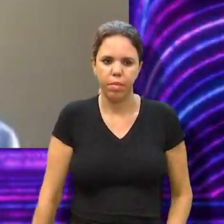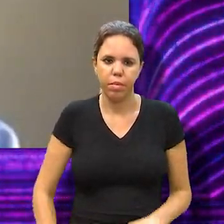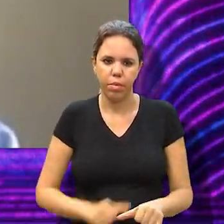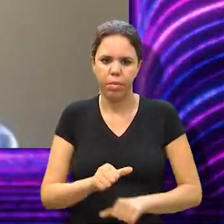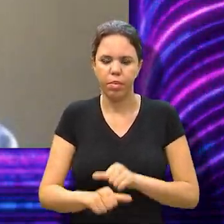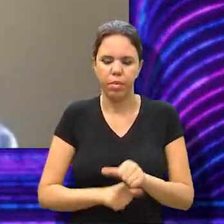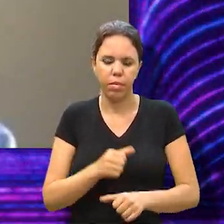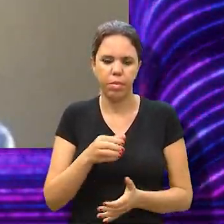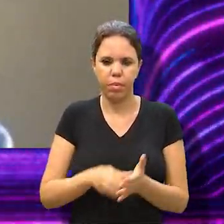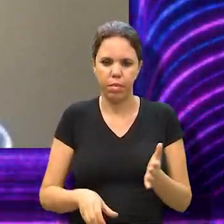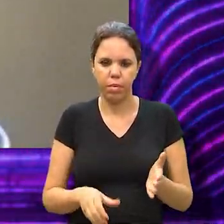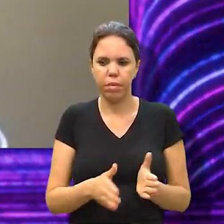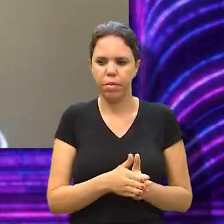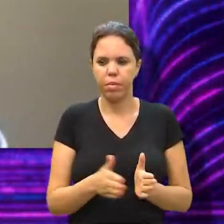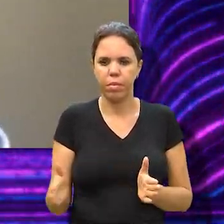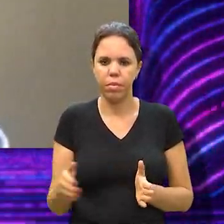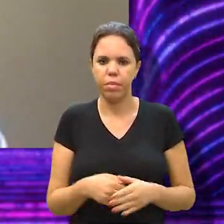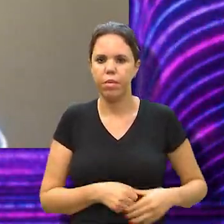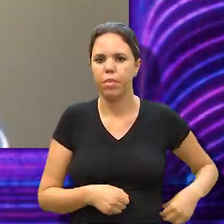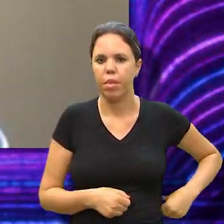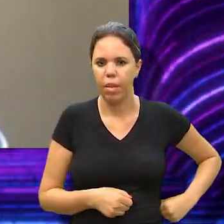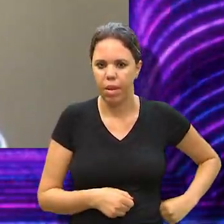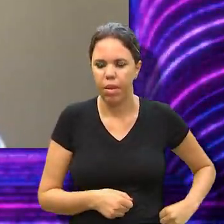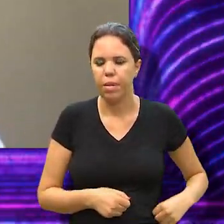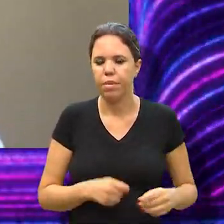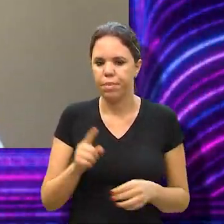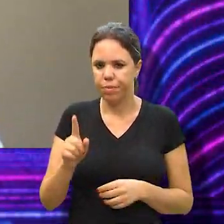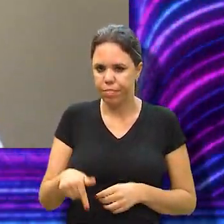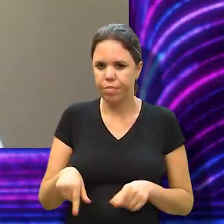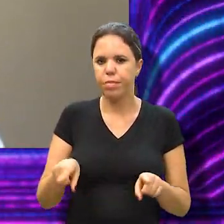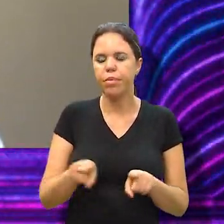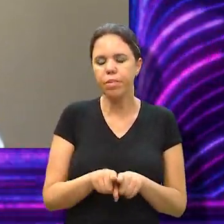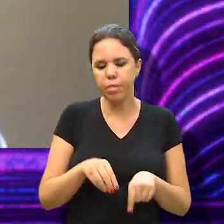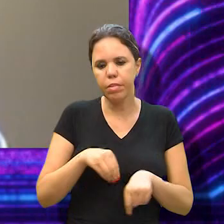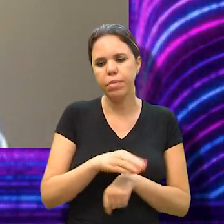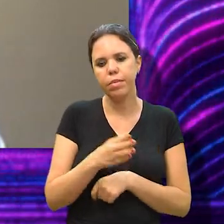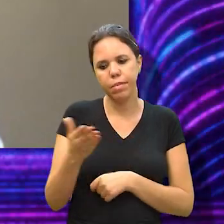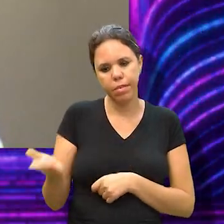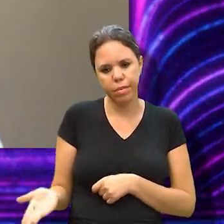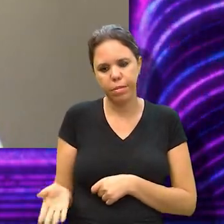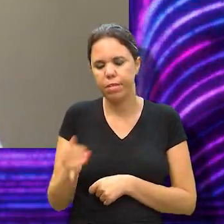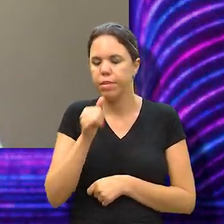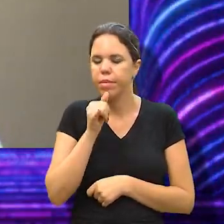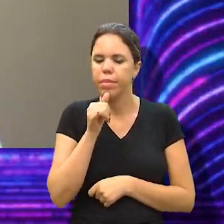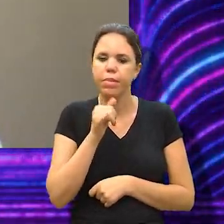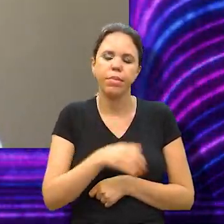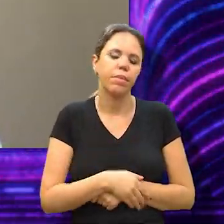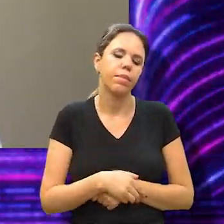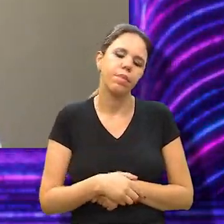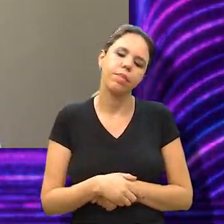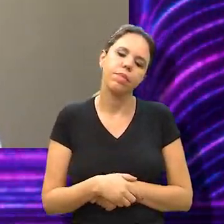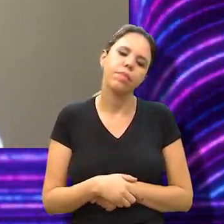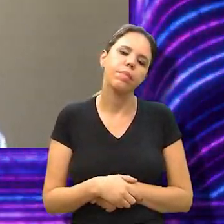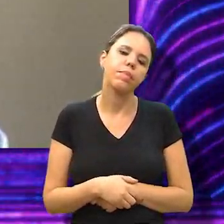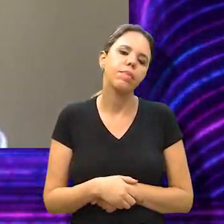assim, as viradas que eu dou de capítulo para capítulo, elas também trazem isso. Então, por